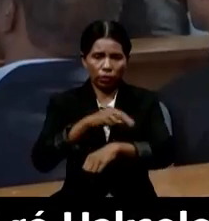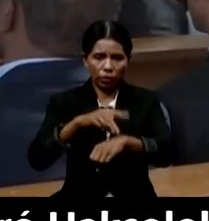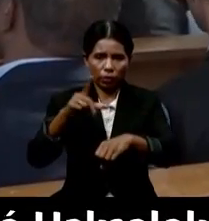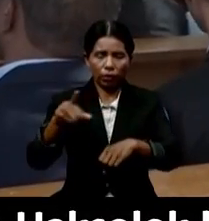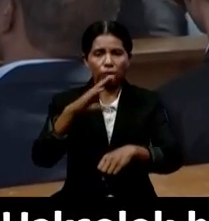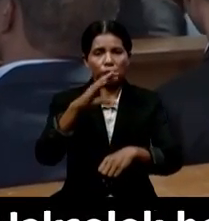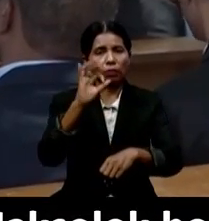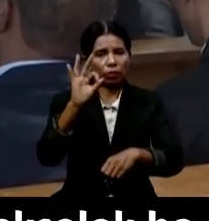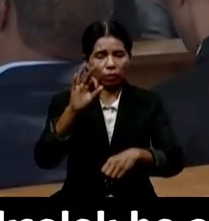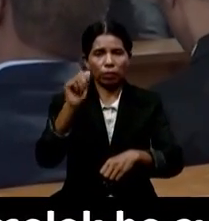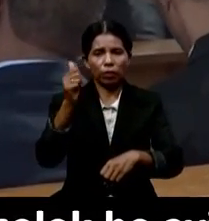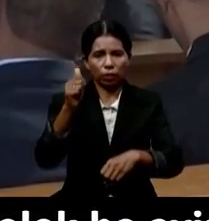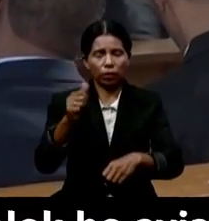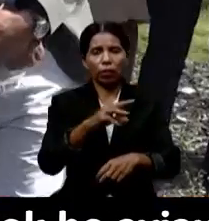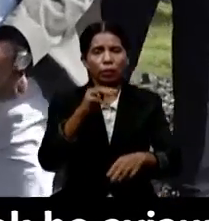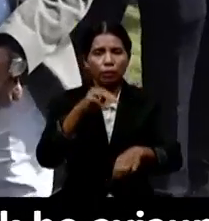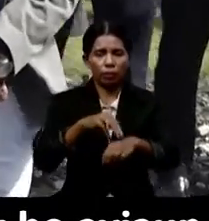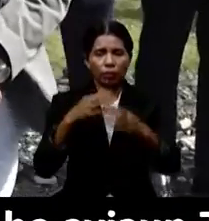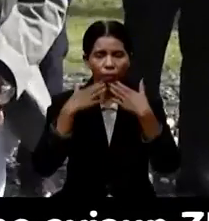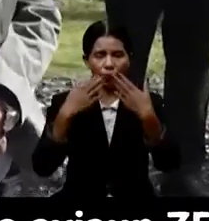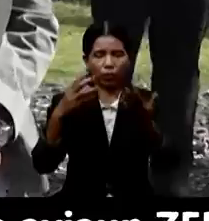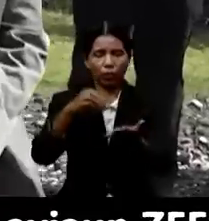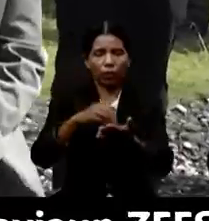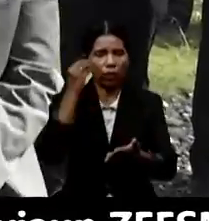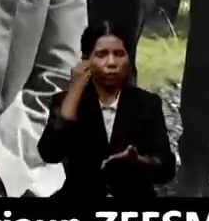para Sanulu ne hahu homisa agradecimento no cari